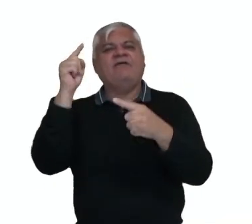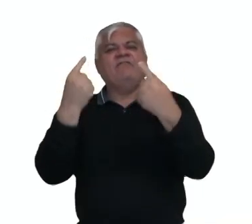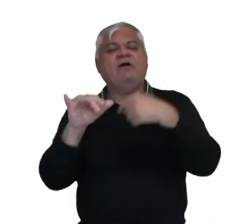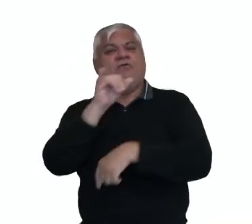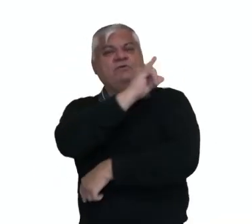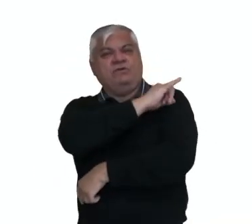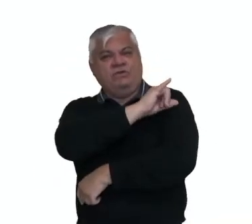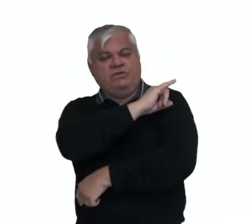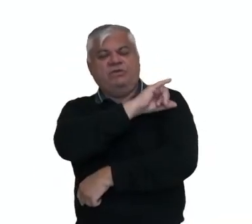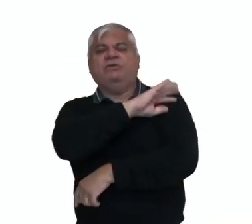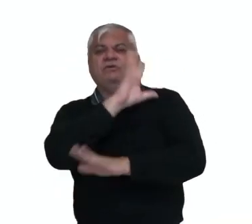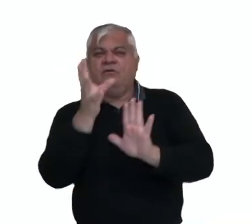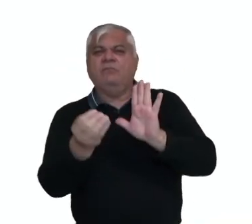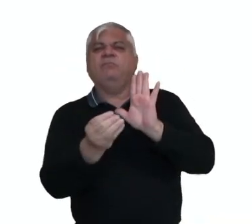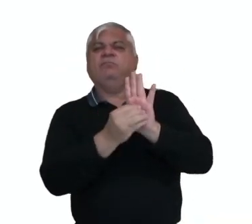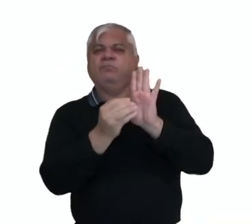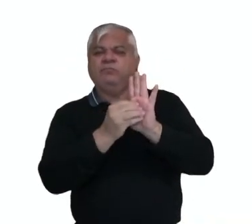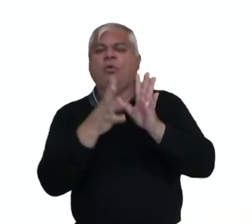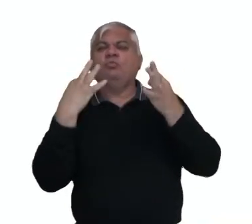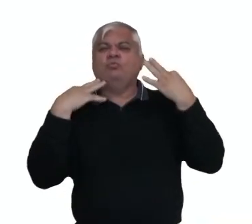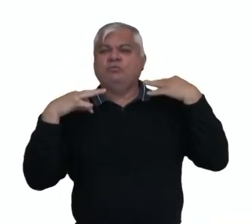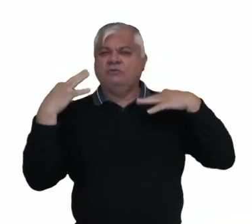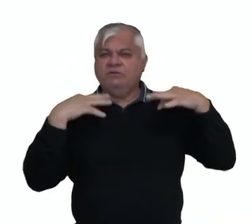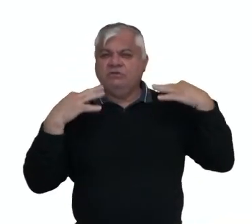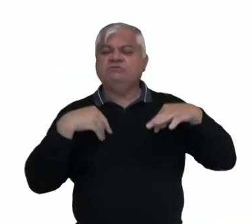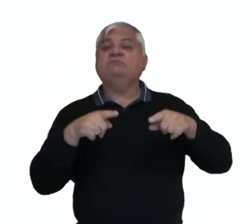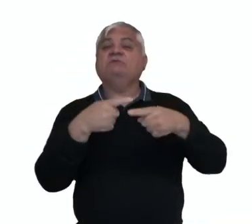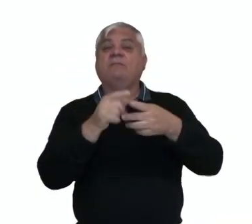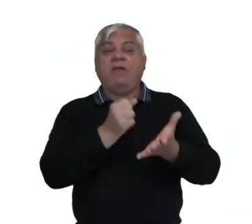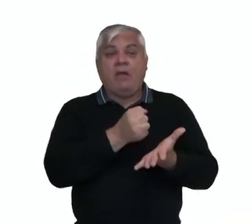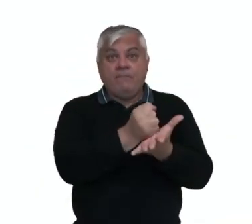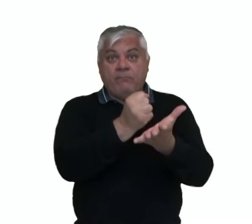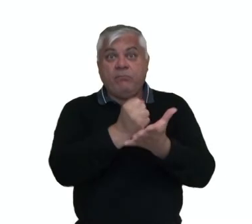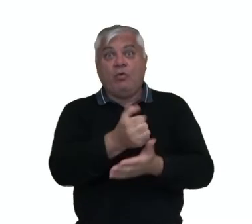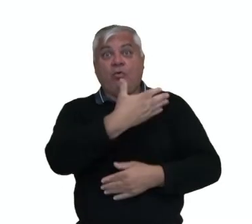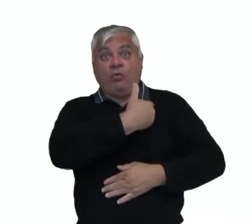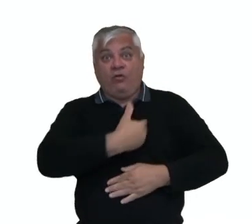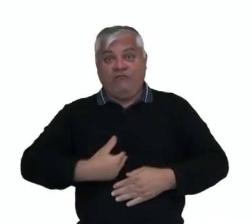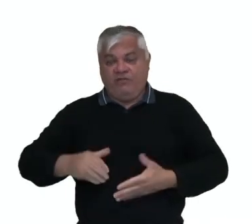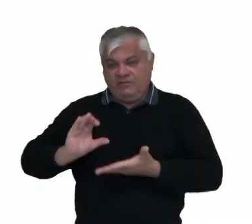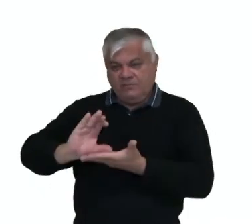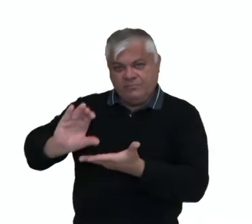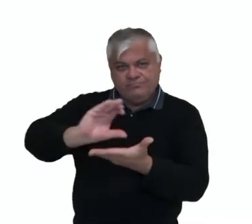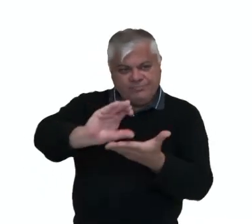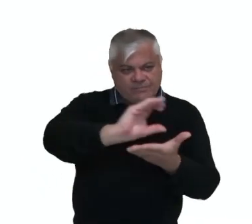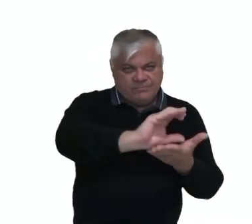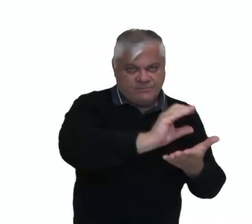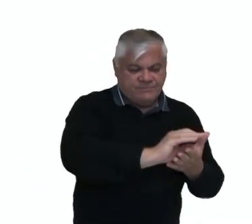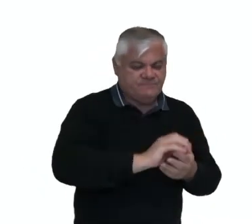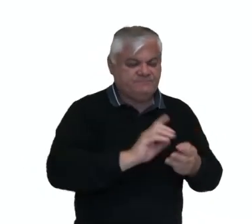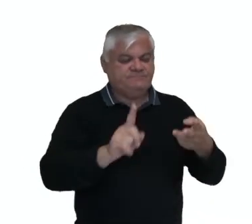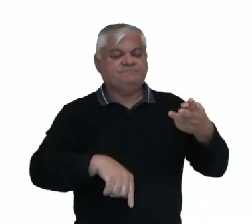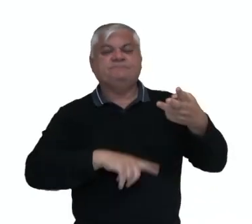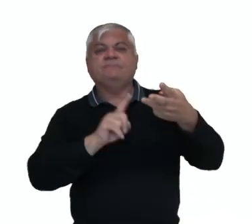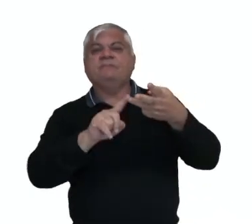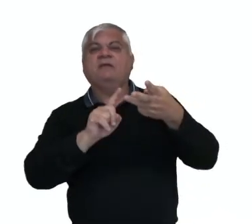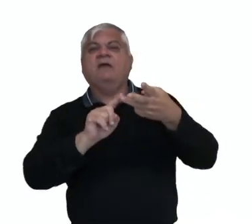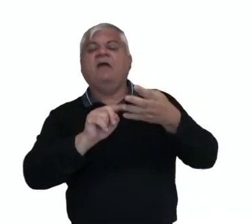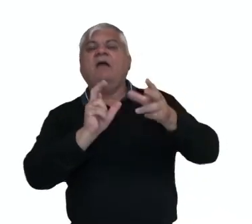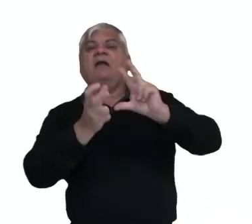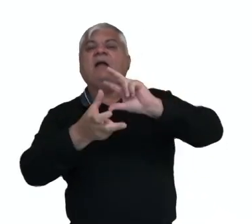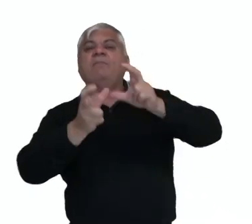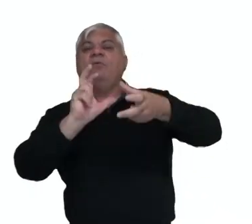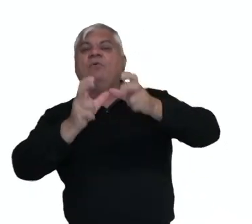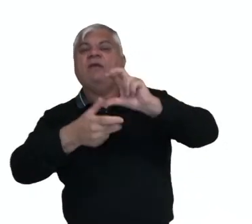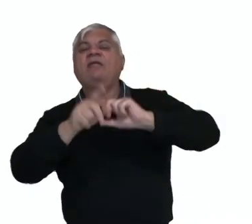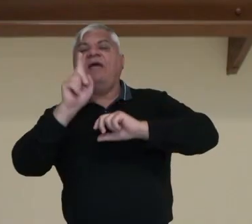no calendário turístico da capital, tendo apoio, inclusive, do Estado, né? E a capoeira vai ser identificada como